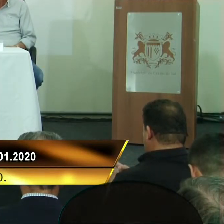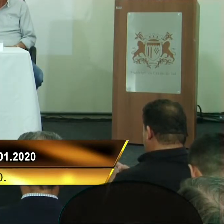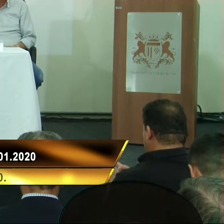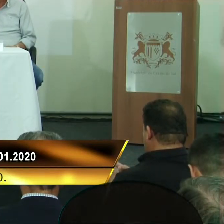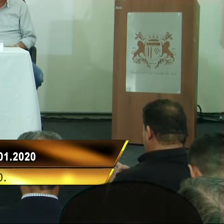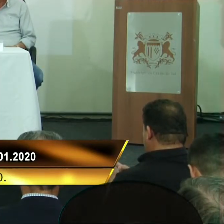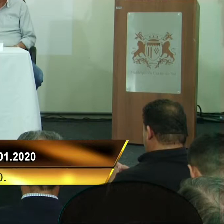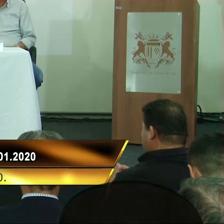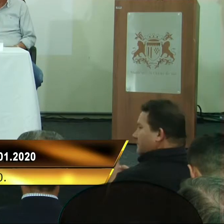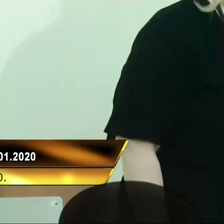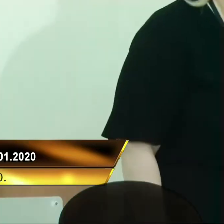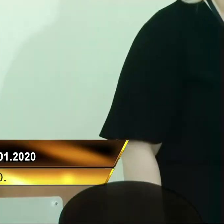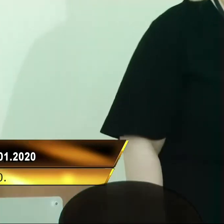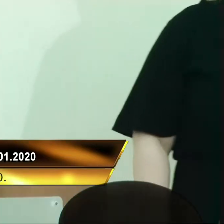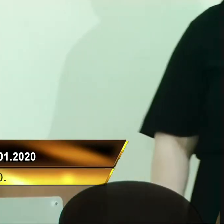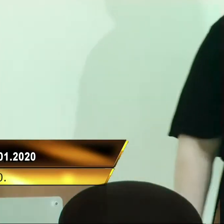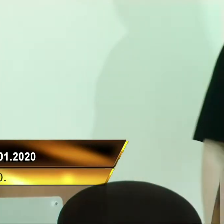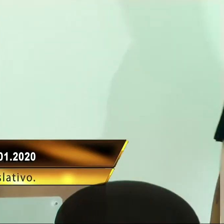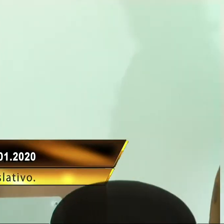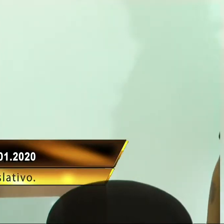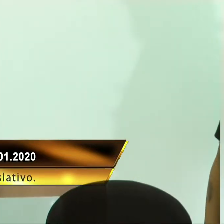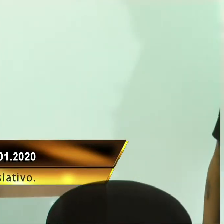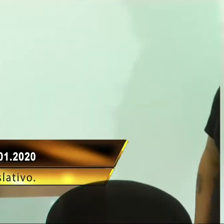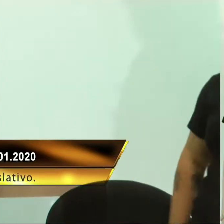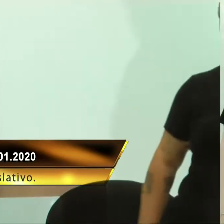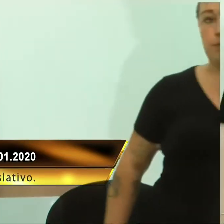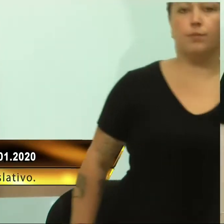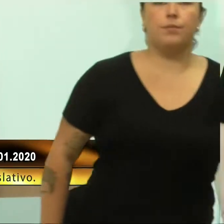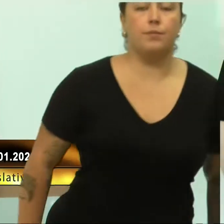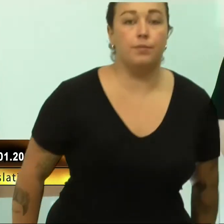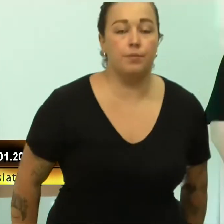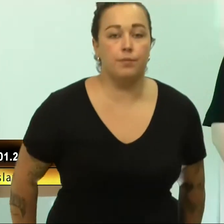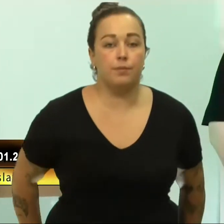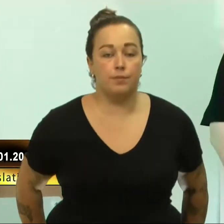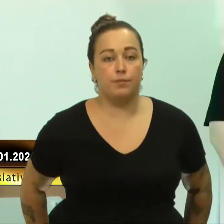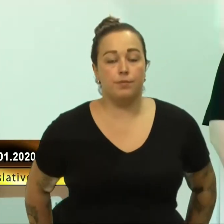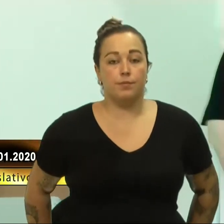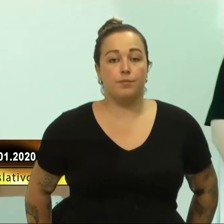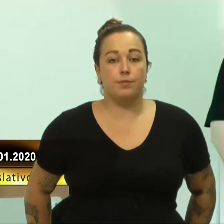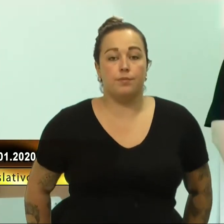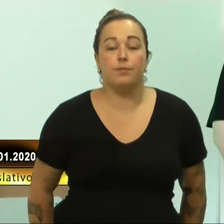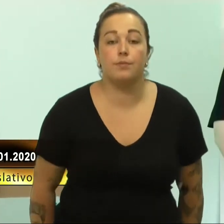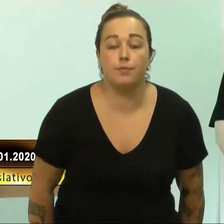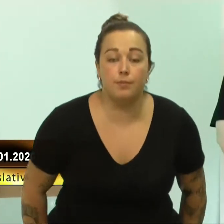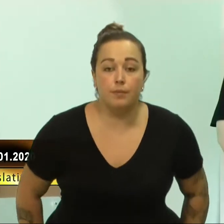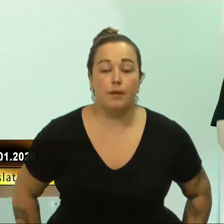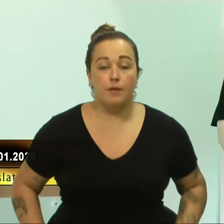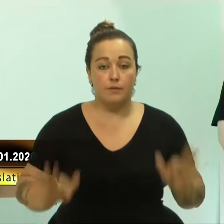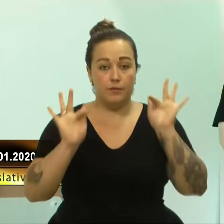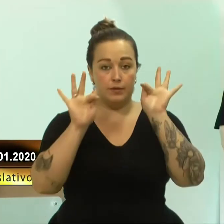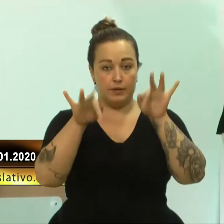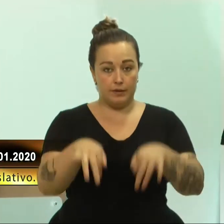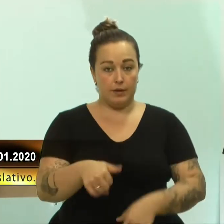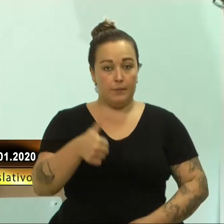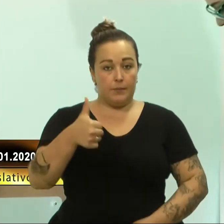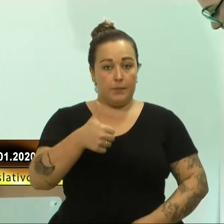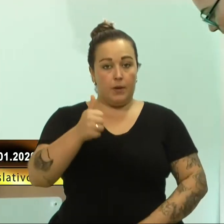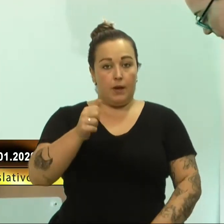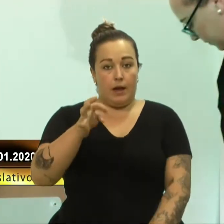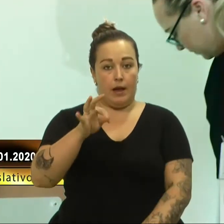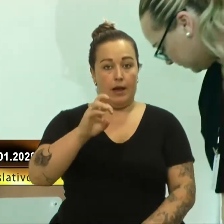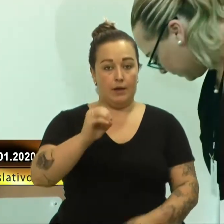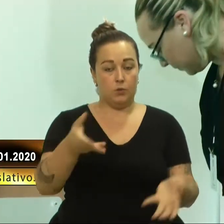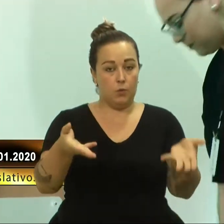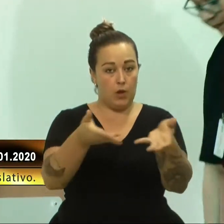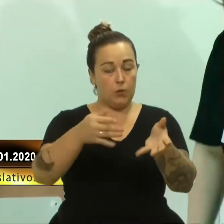Senhoras e senhores, encerrado o primeiro ato de posse da mesa diretora 2020, teremos agora um segundo